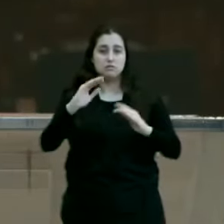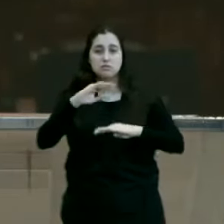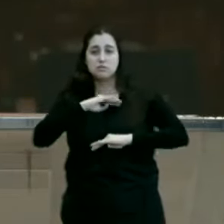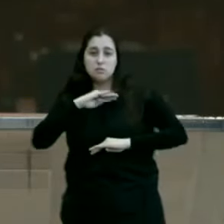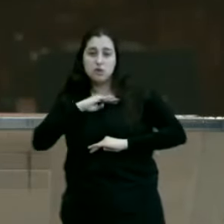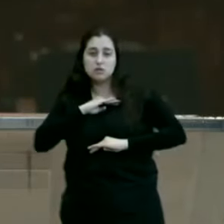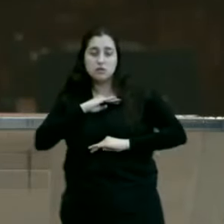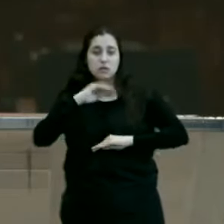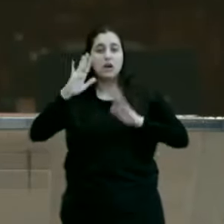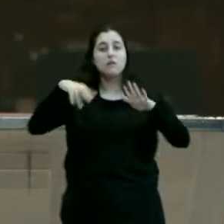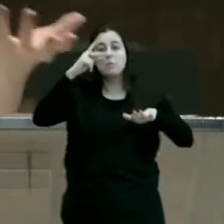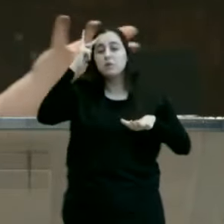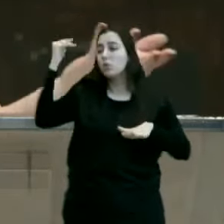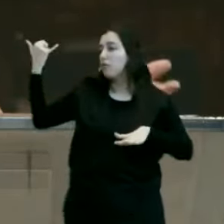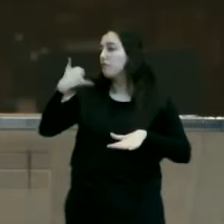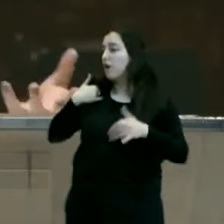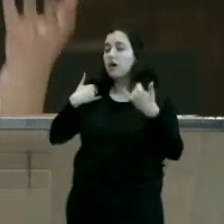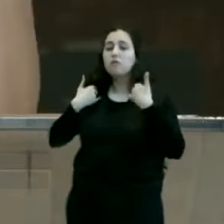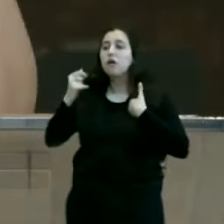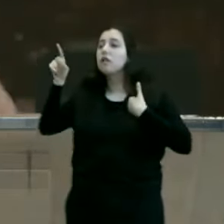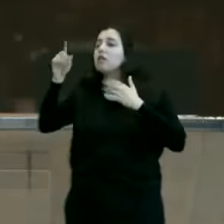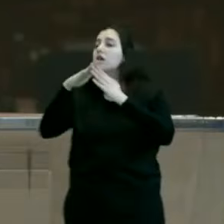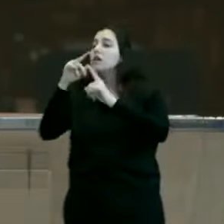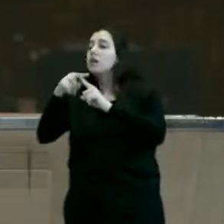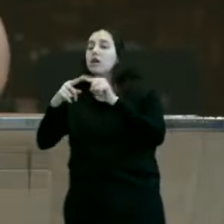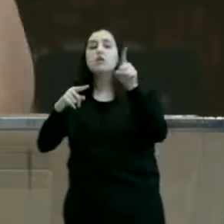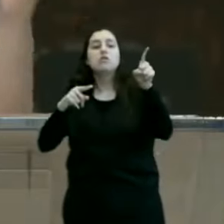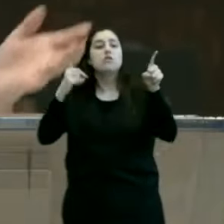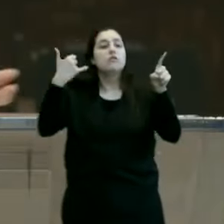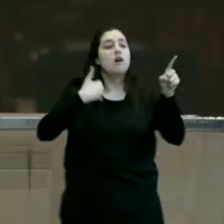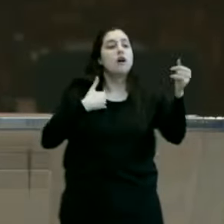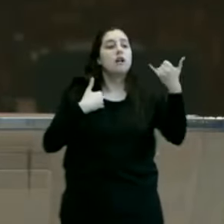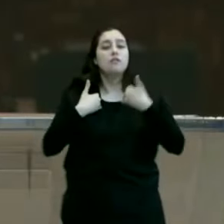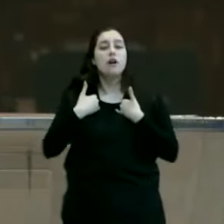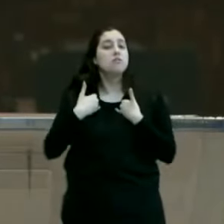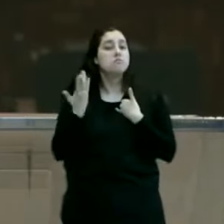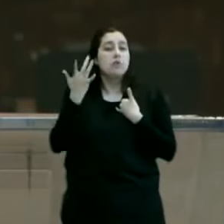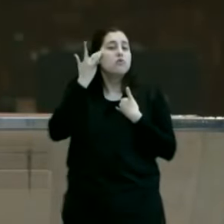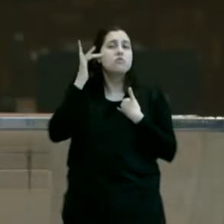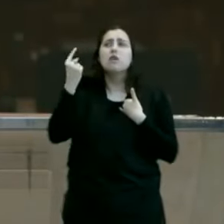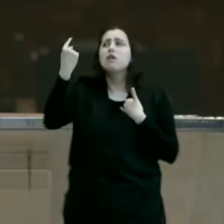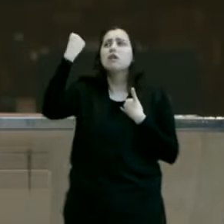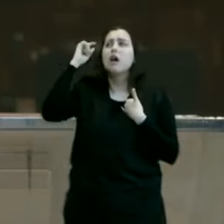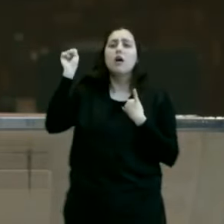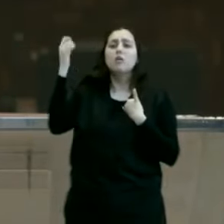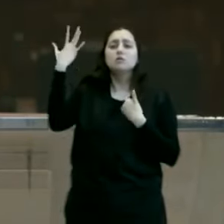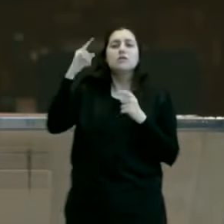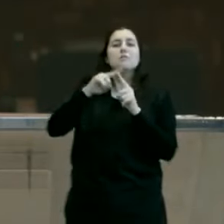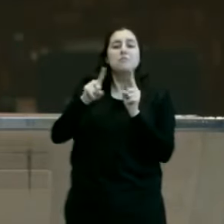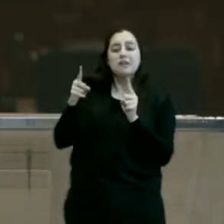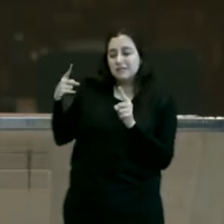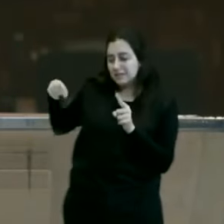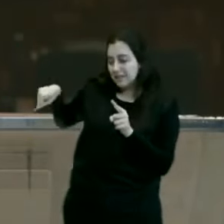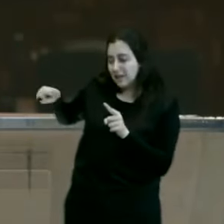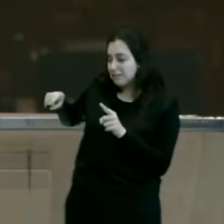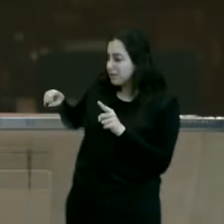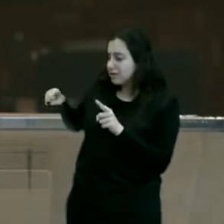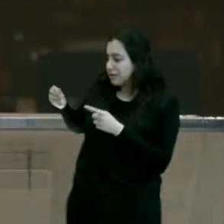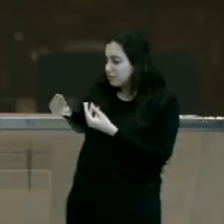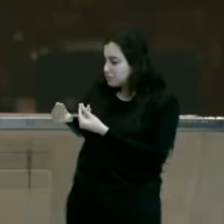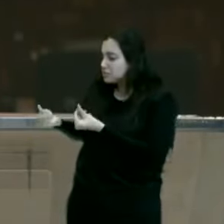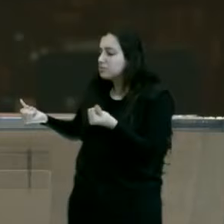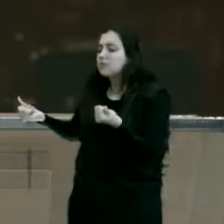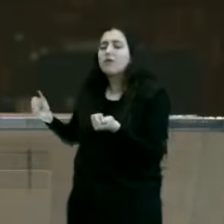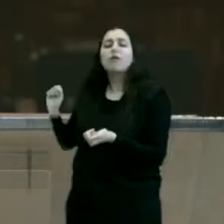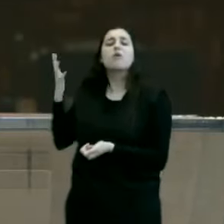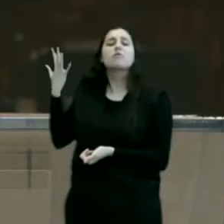as muitas vozes que a igreja de Éfeso ouvia. Eu não sei o que aconteceu, mas havia algo que estava contra ela,